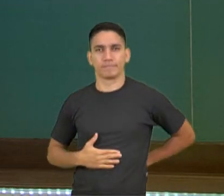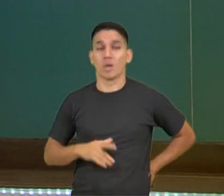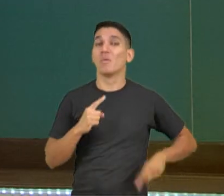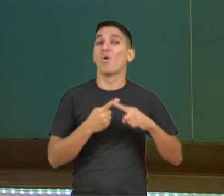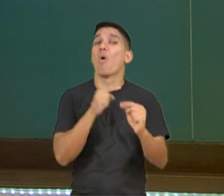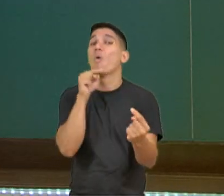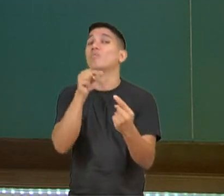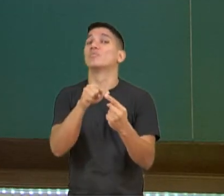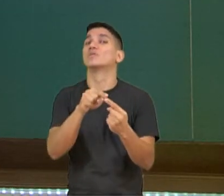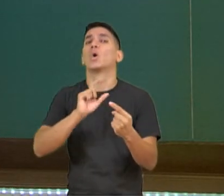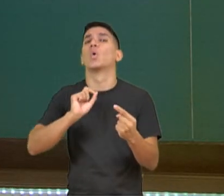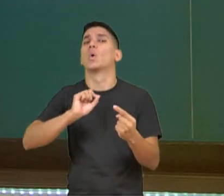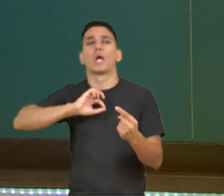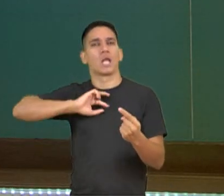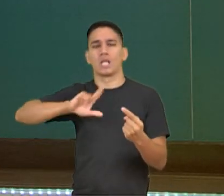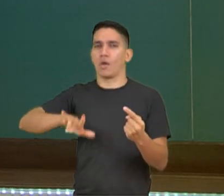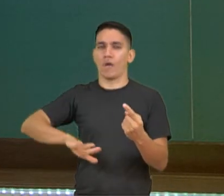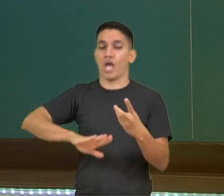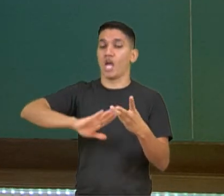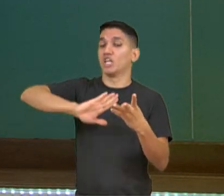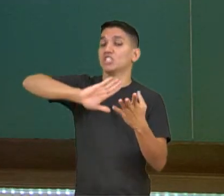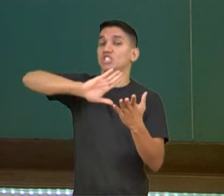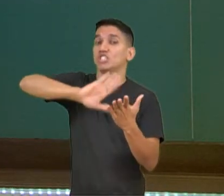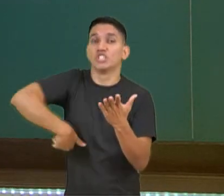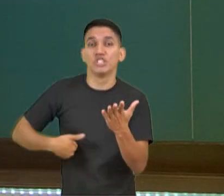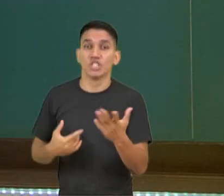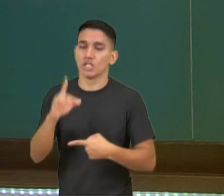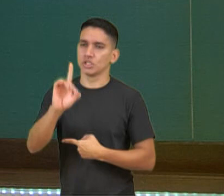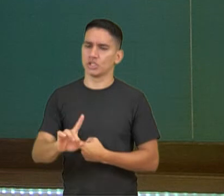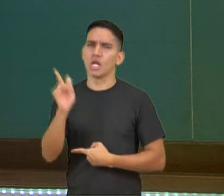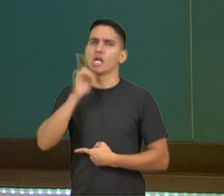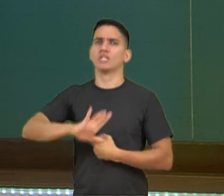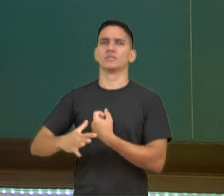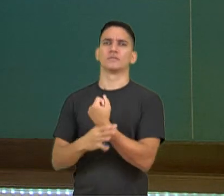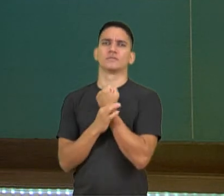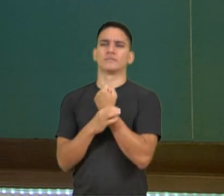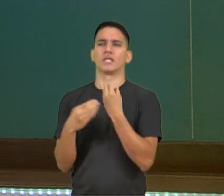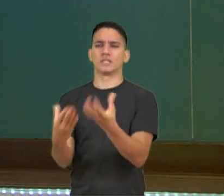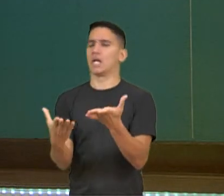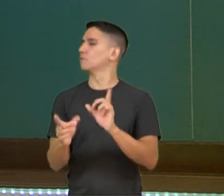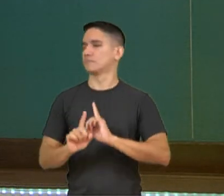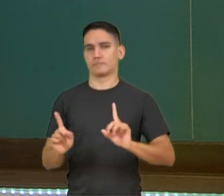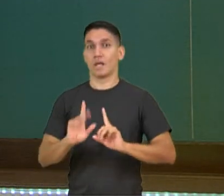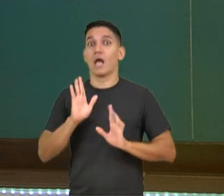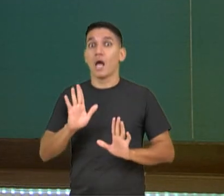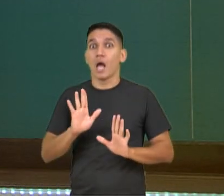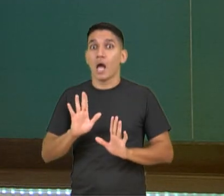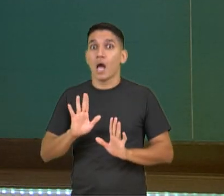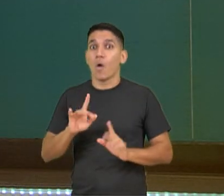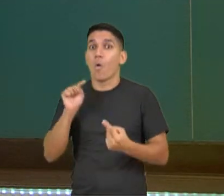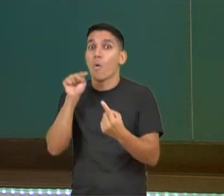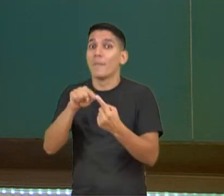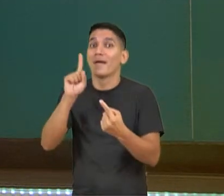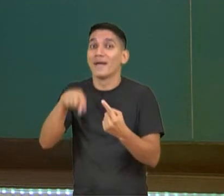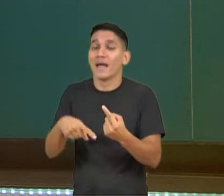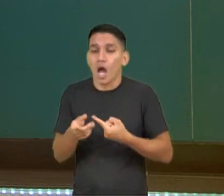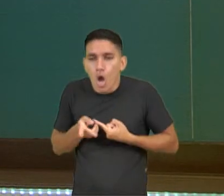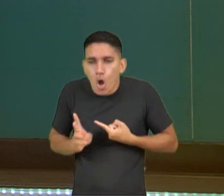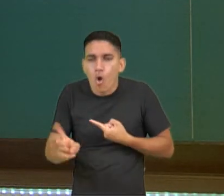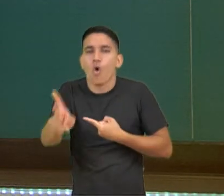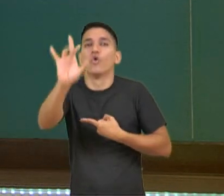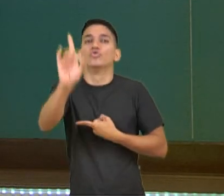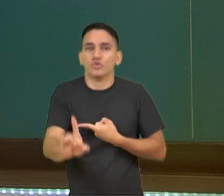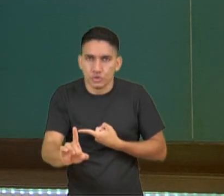não é retirar os direitos garantidos, mas era, nesse momento, manter os direitos garantidos e